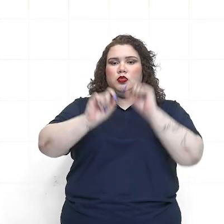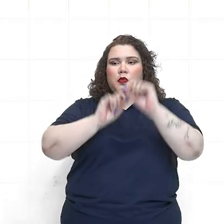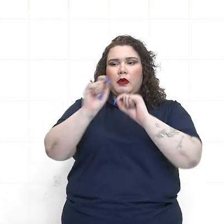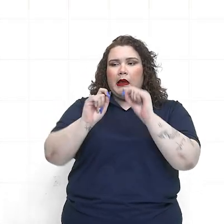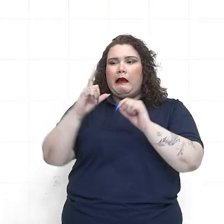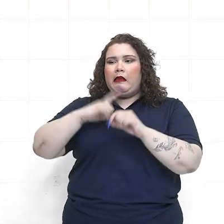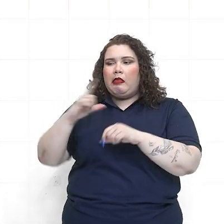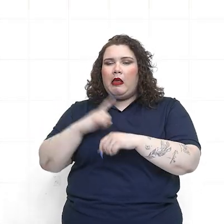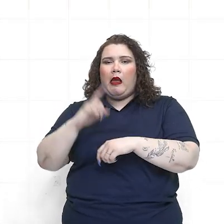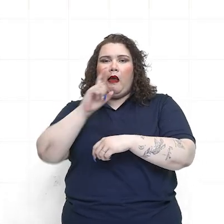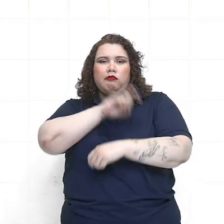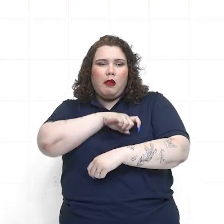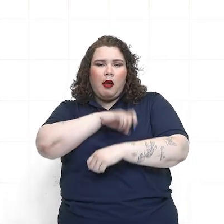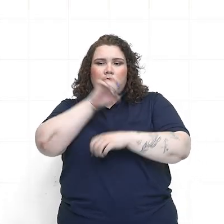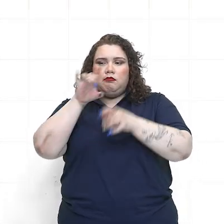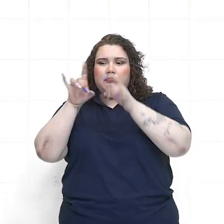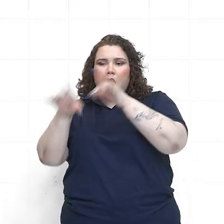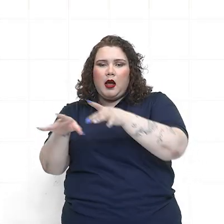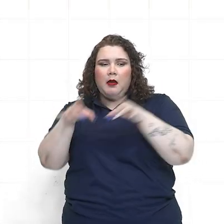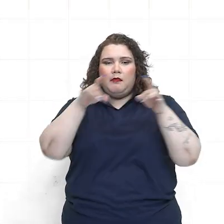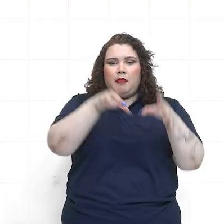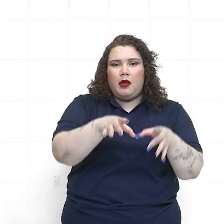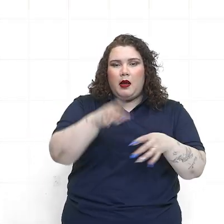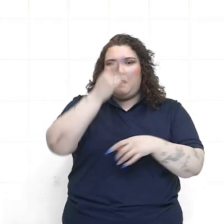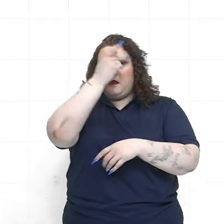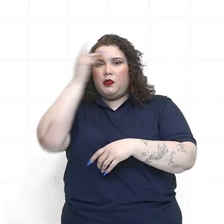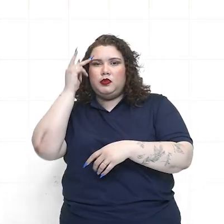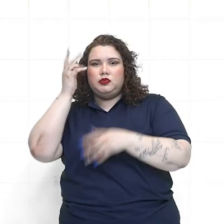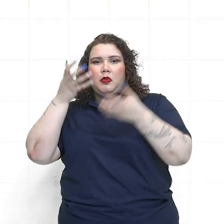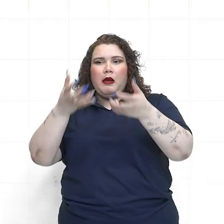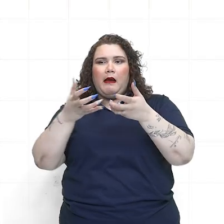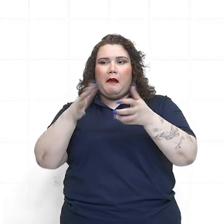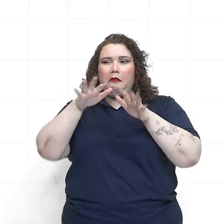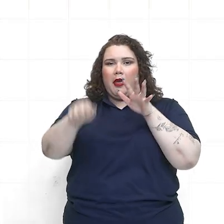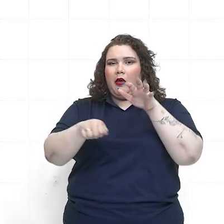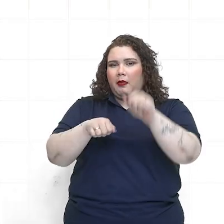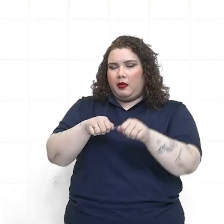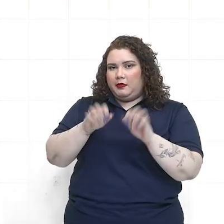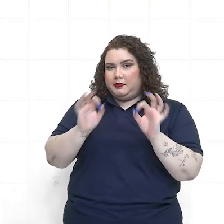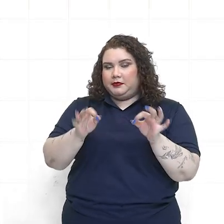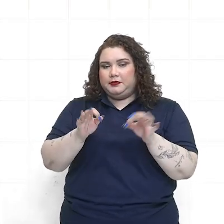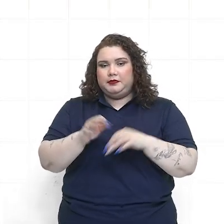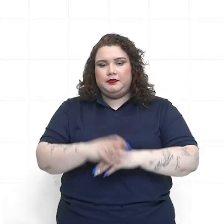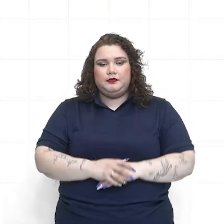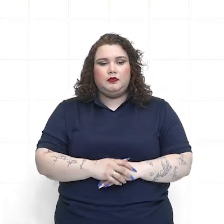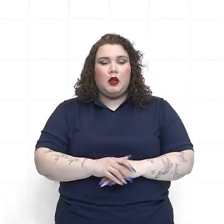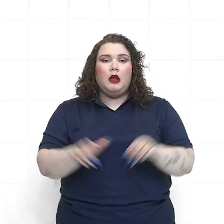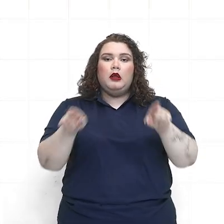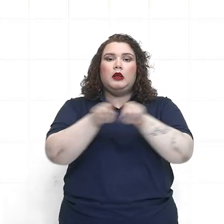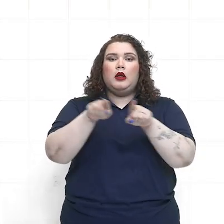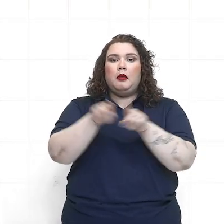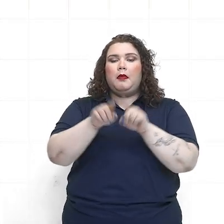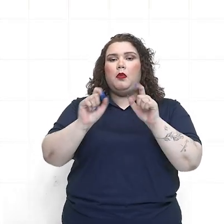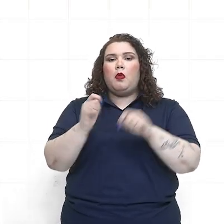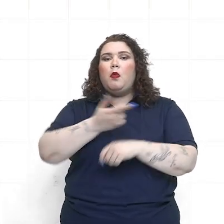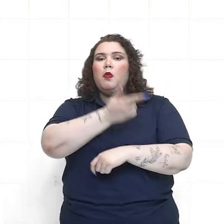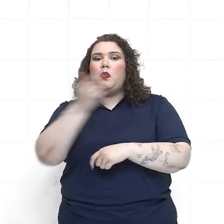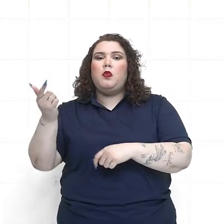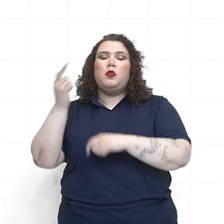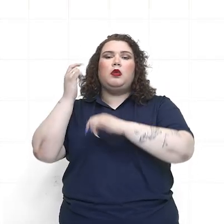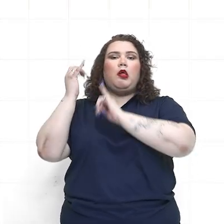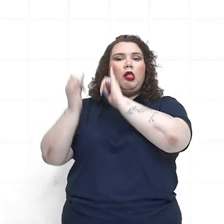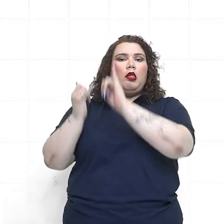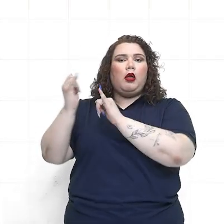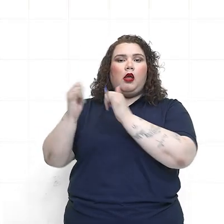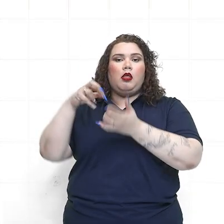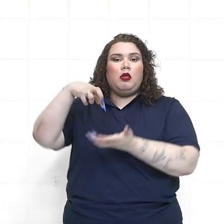pistas falsas, né, aos caçadores, tá? Temos, então, aí o Saci-Pererê, que é uma lenda que tem origem